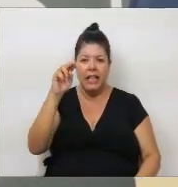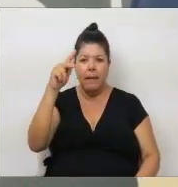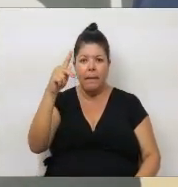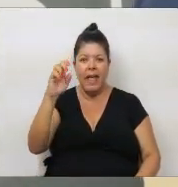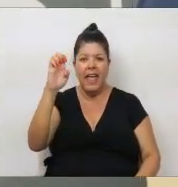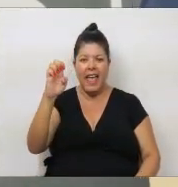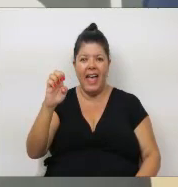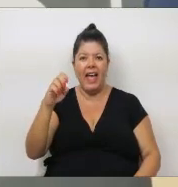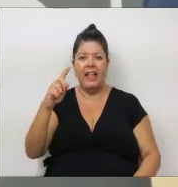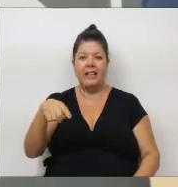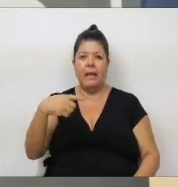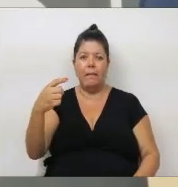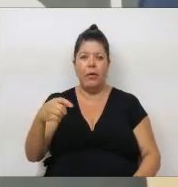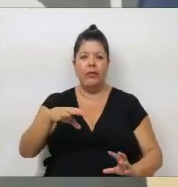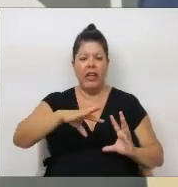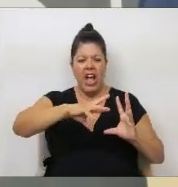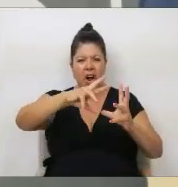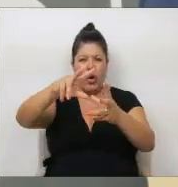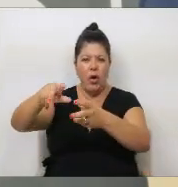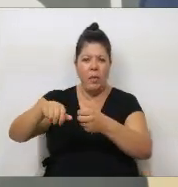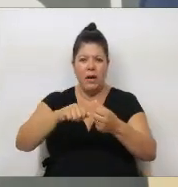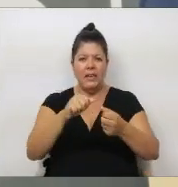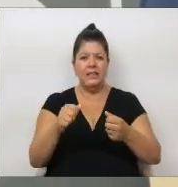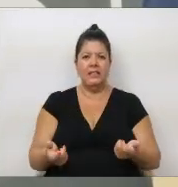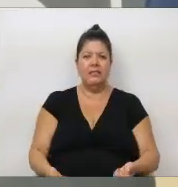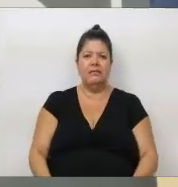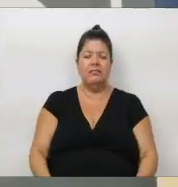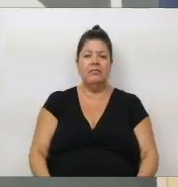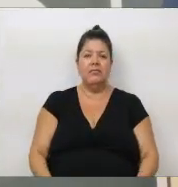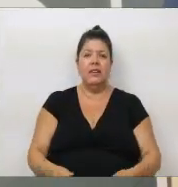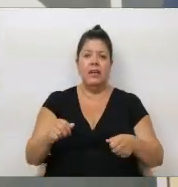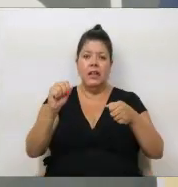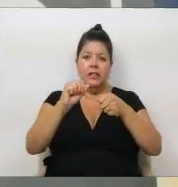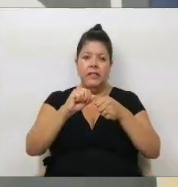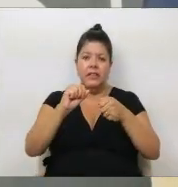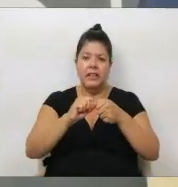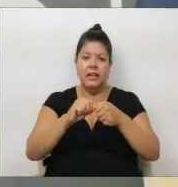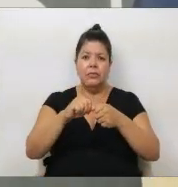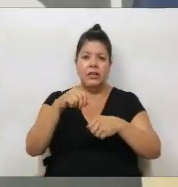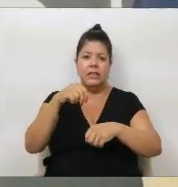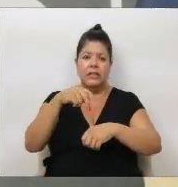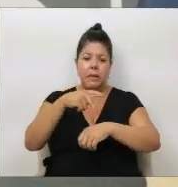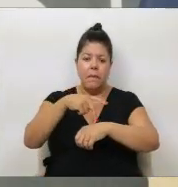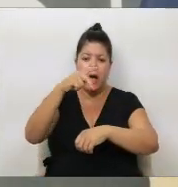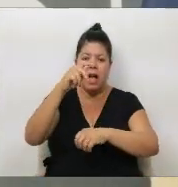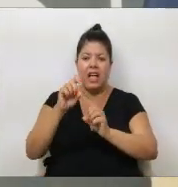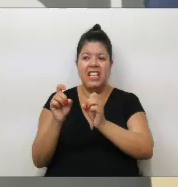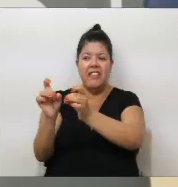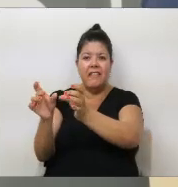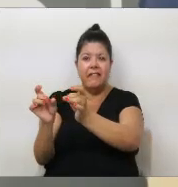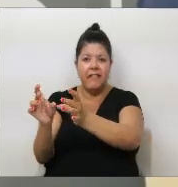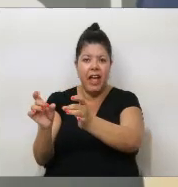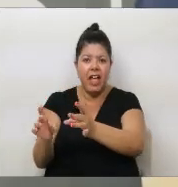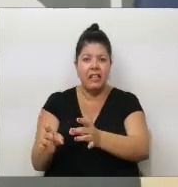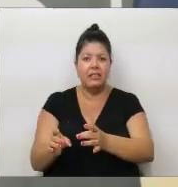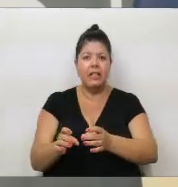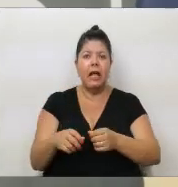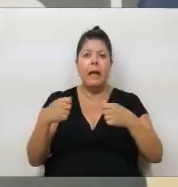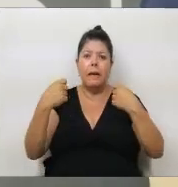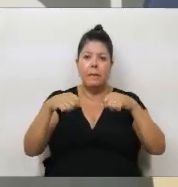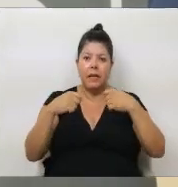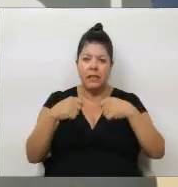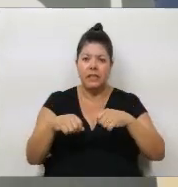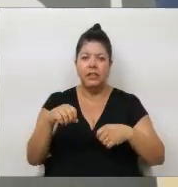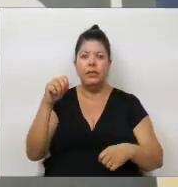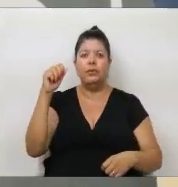de conseguir fazer com que essa zona de exportação se bancasse. Então é preciso sim, é